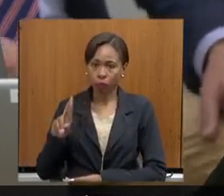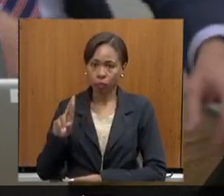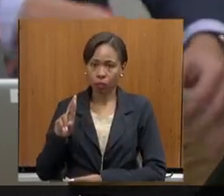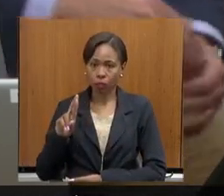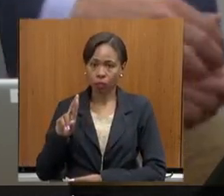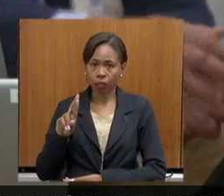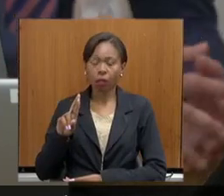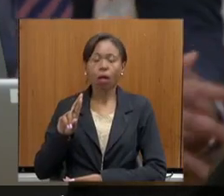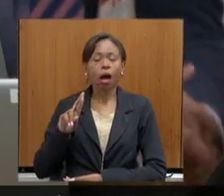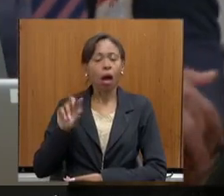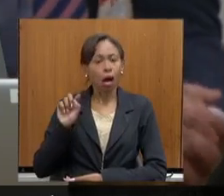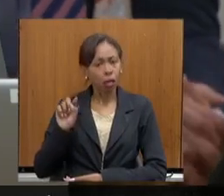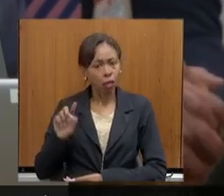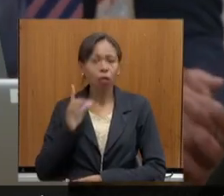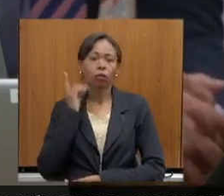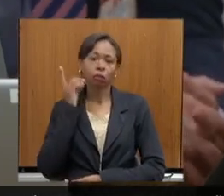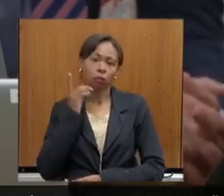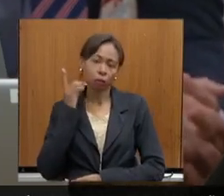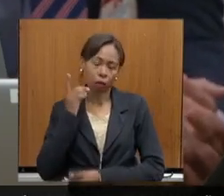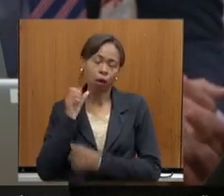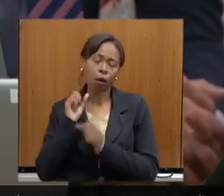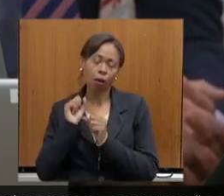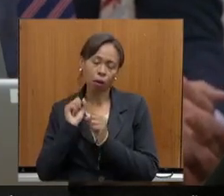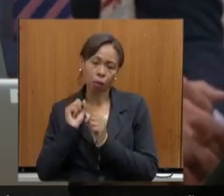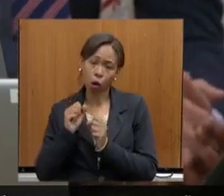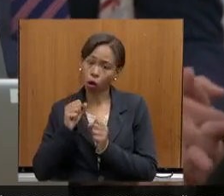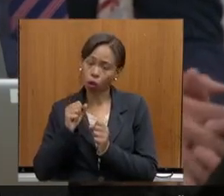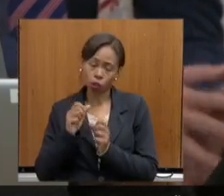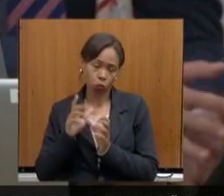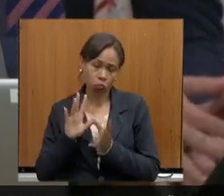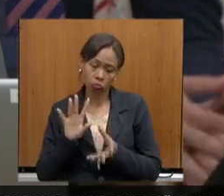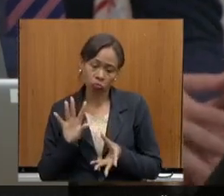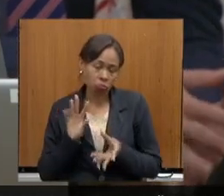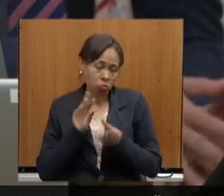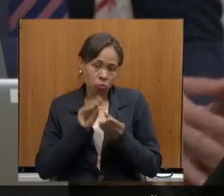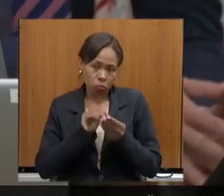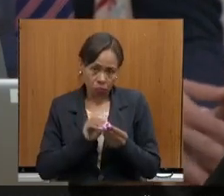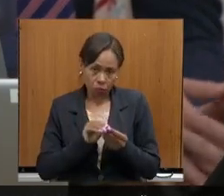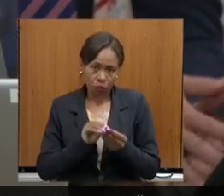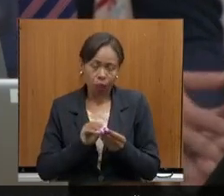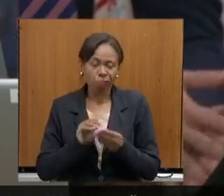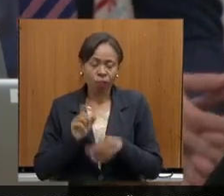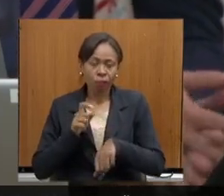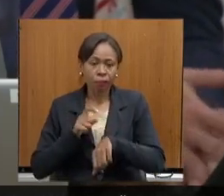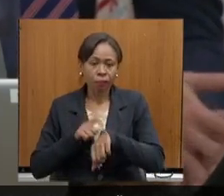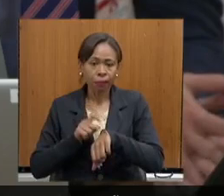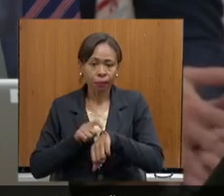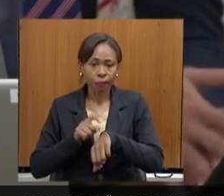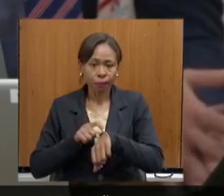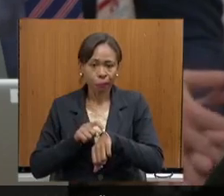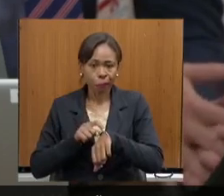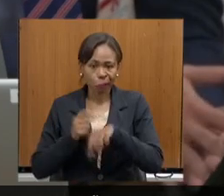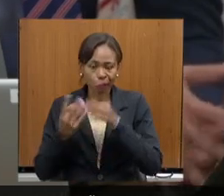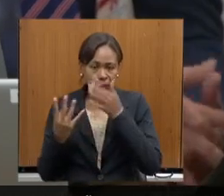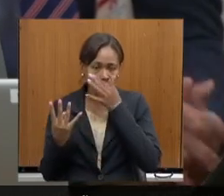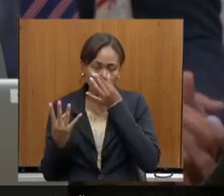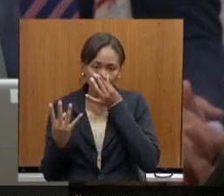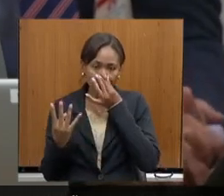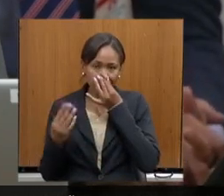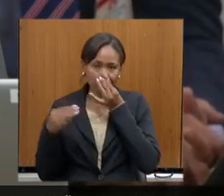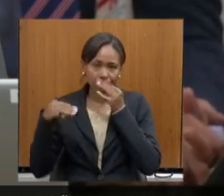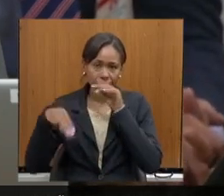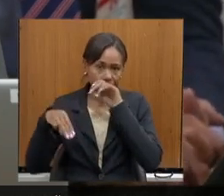o deputado poderá fazer suas considerações finais pelo prazo em 4